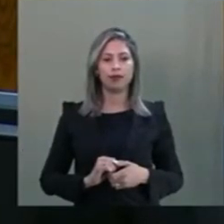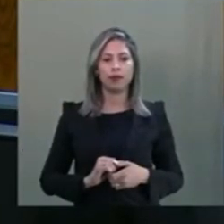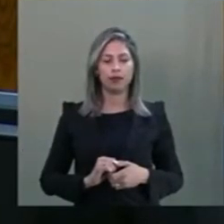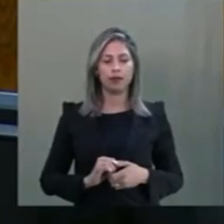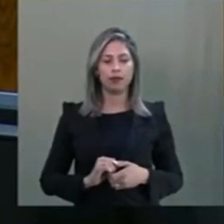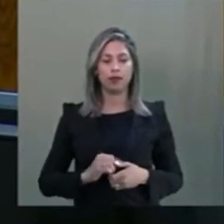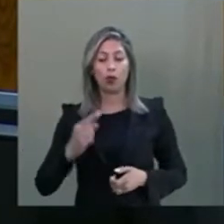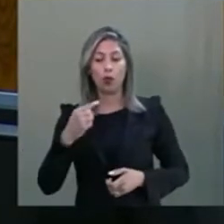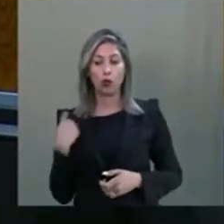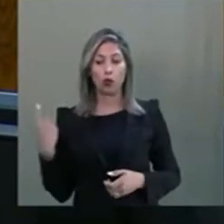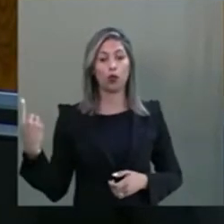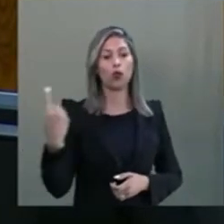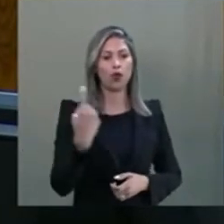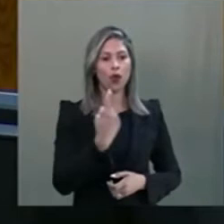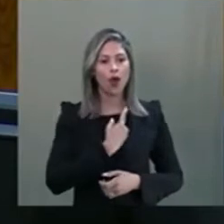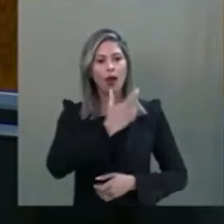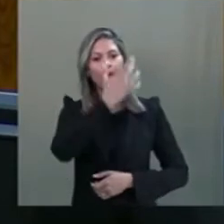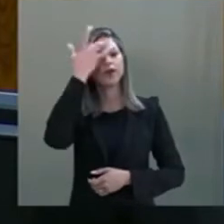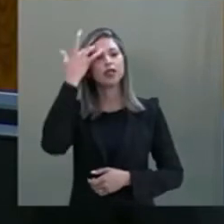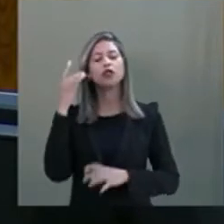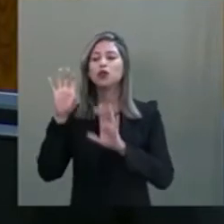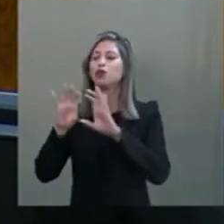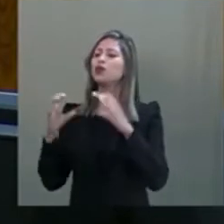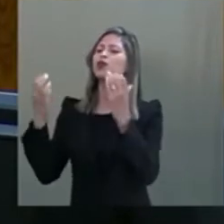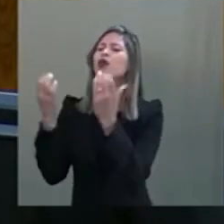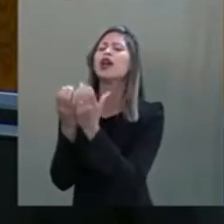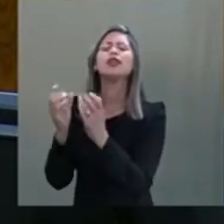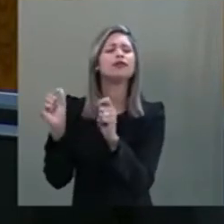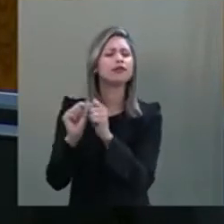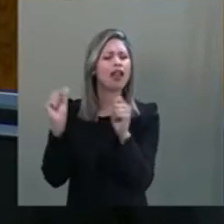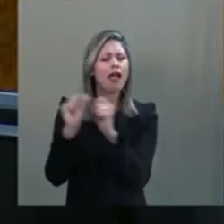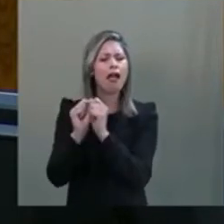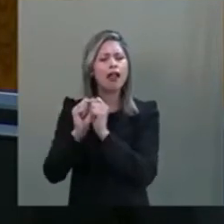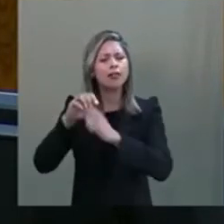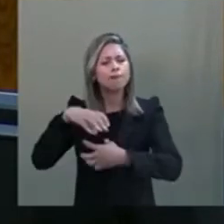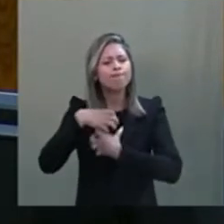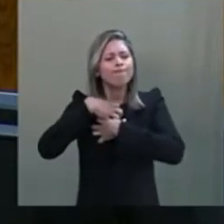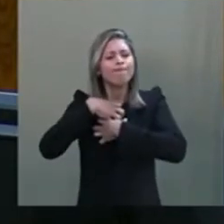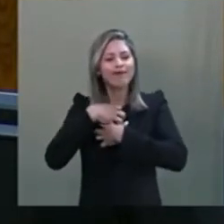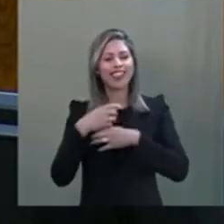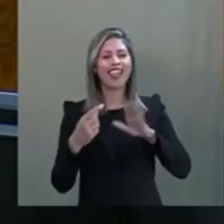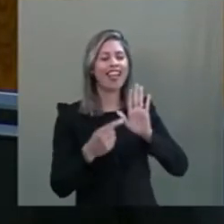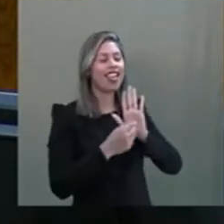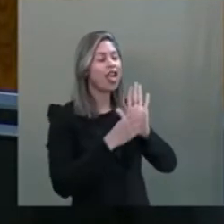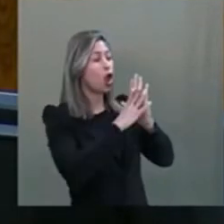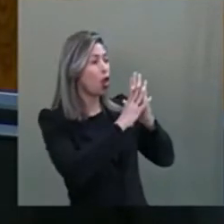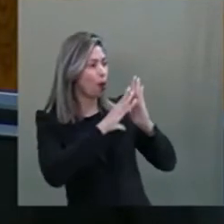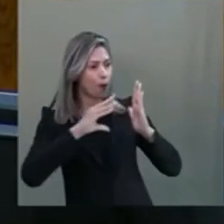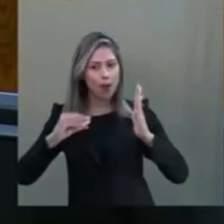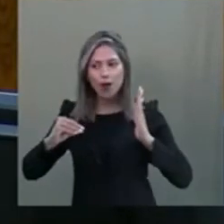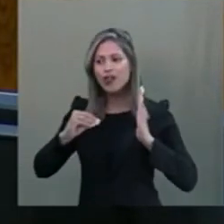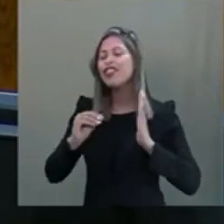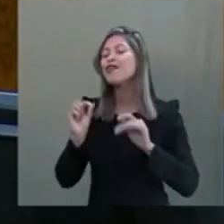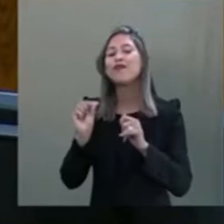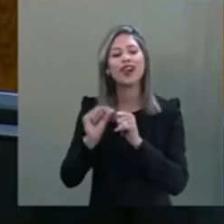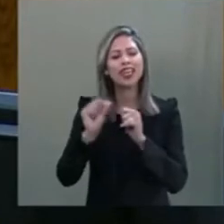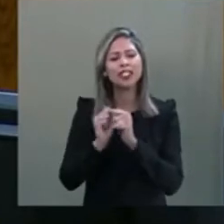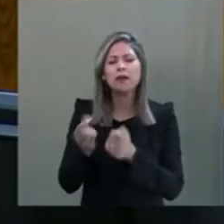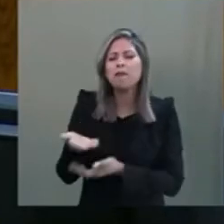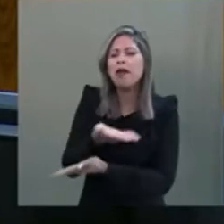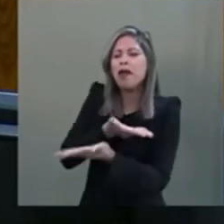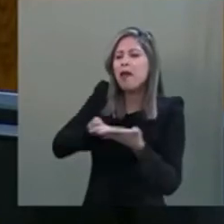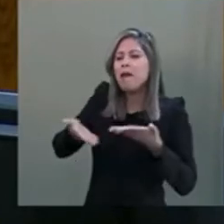Nós, congressistas, devemos nos inspirar nesse exemplo, promover a